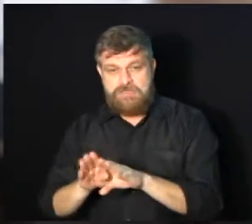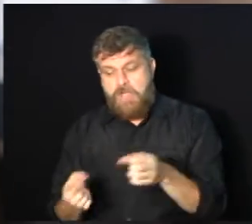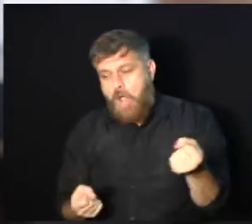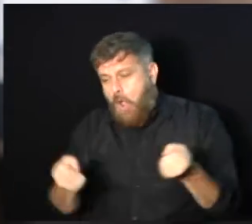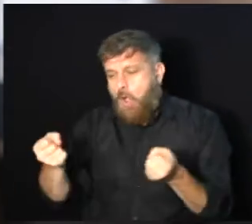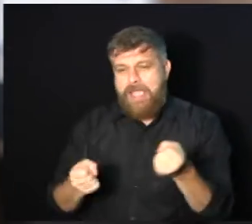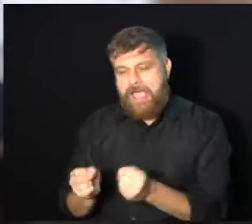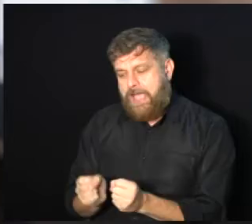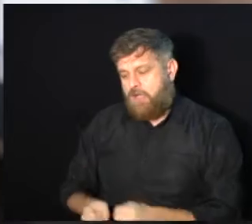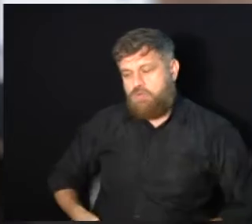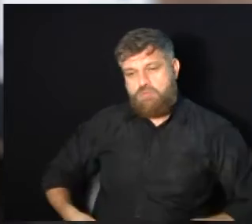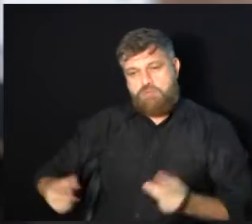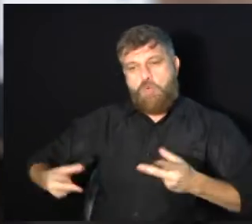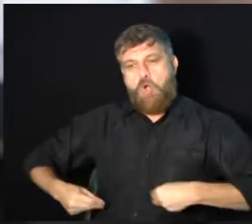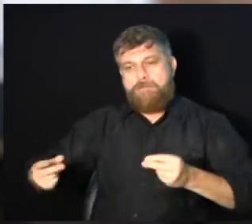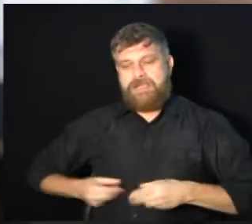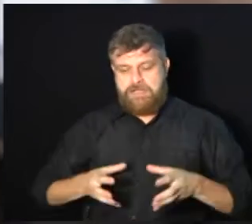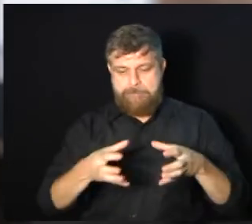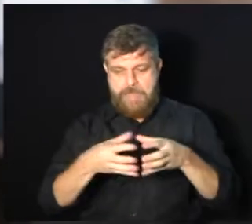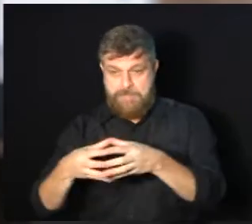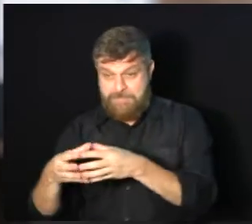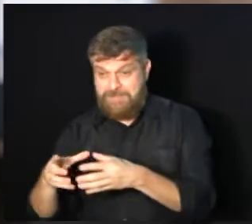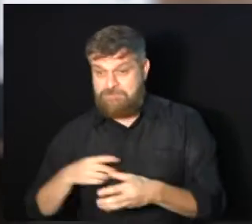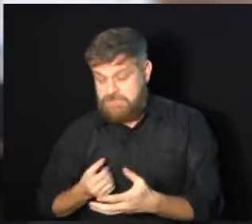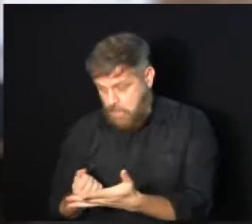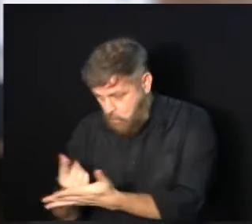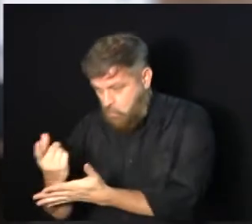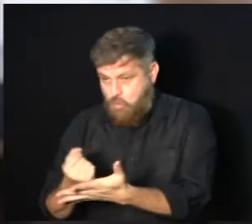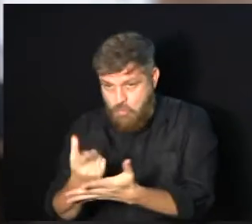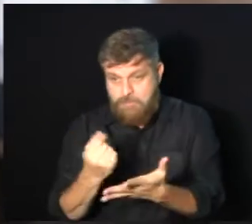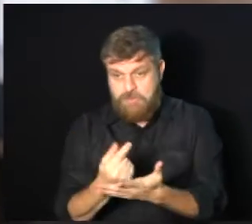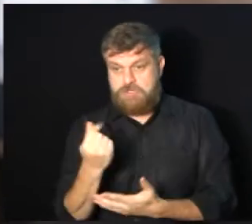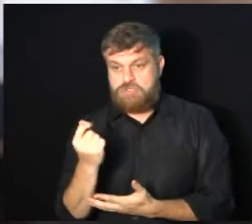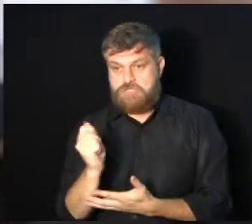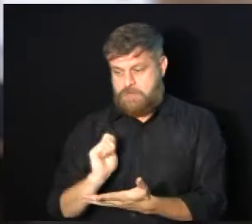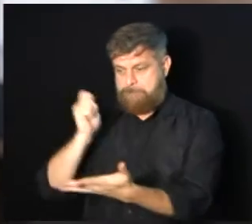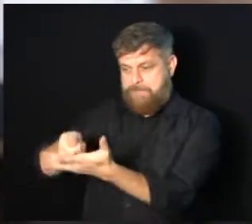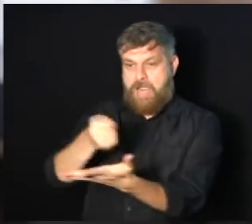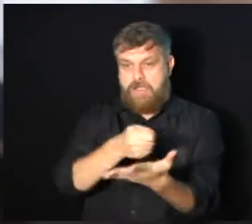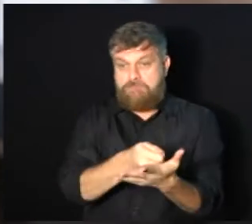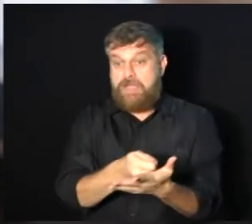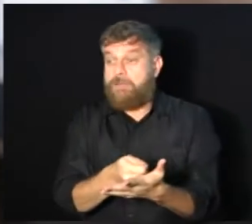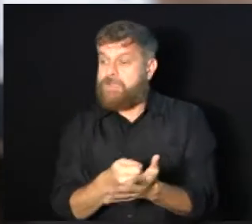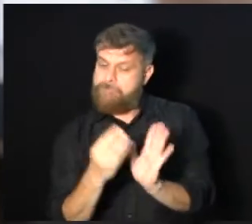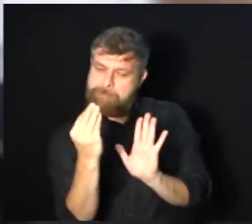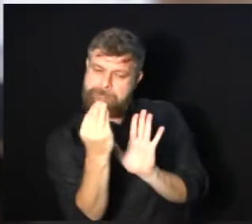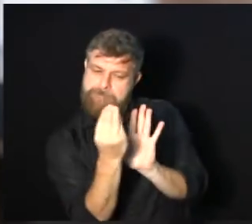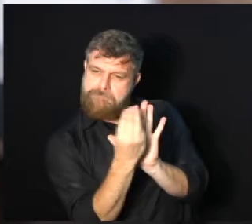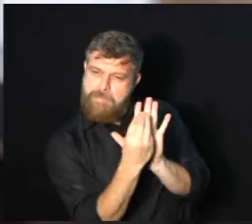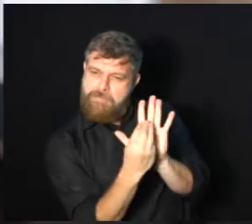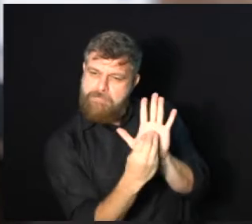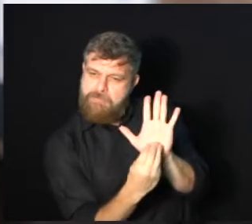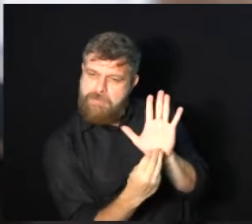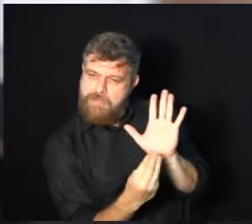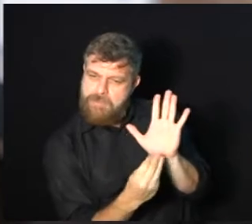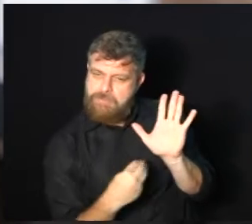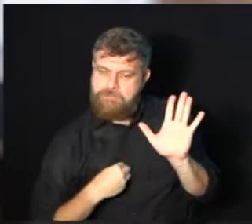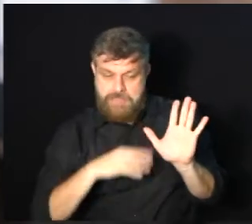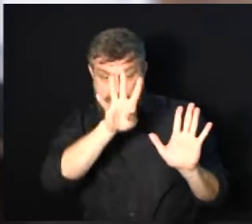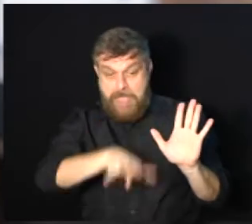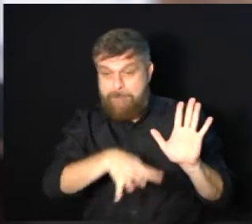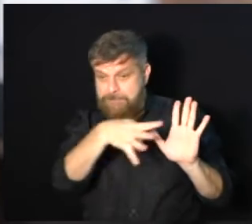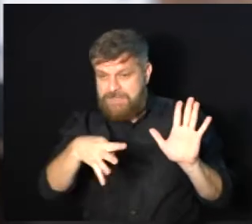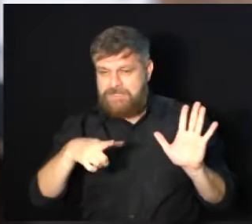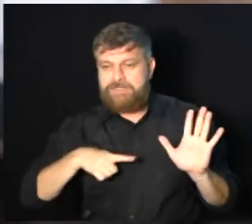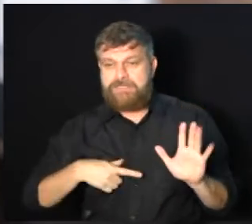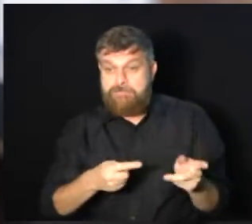essas categorias. E a cada compra que você fizer, você toma nota, anota esse valor na sua planilha, no